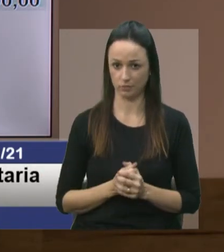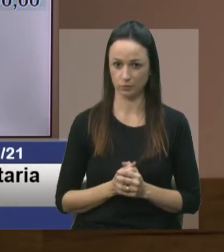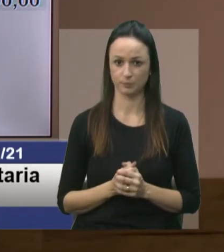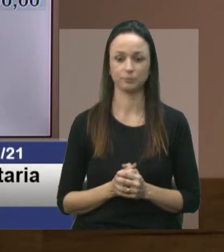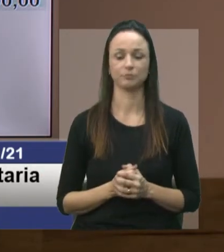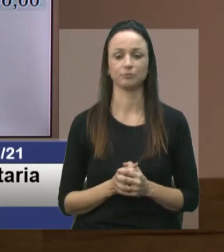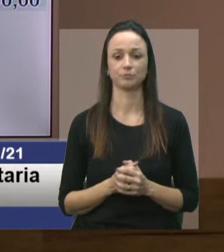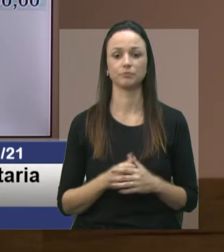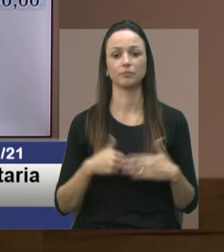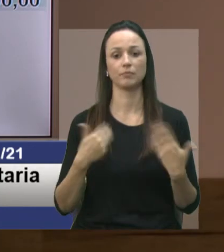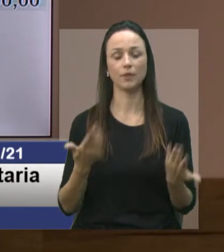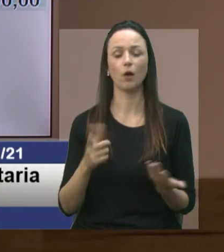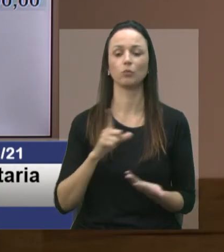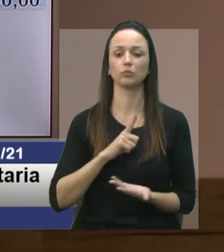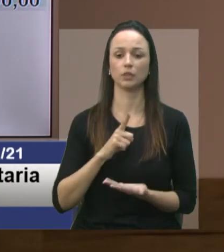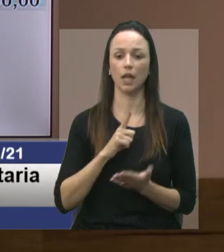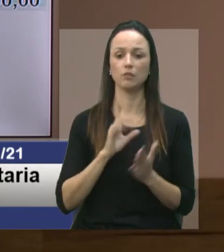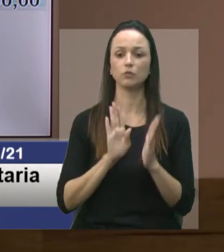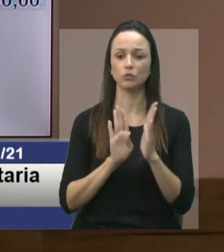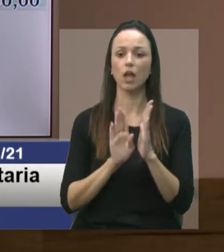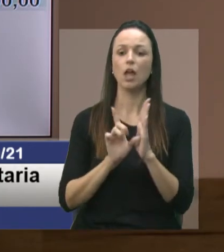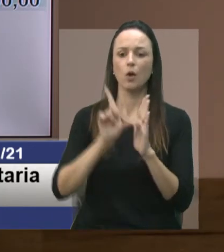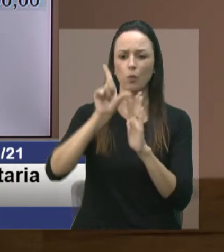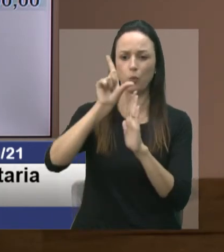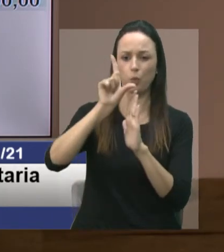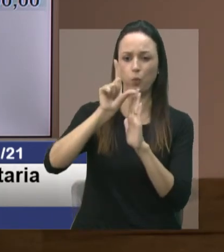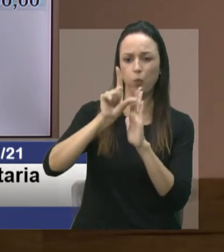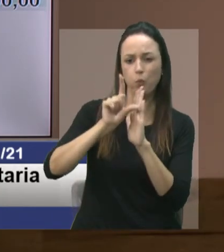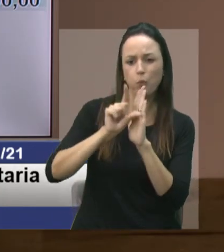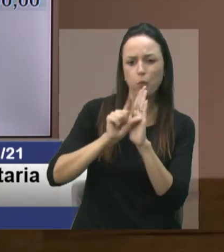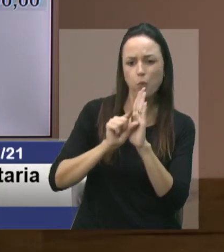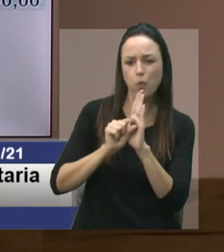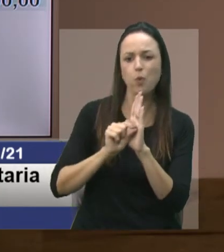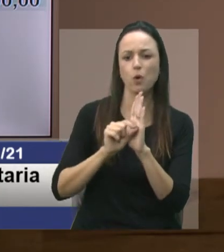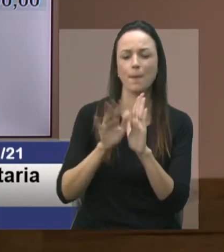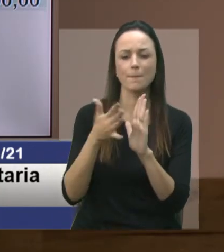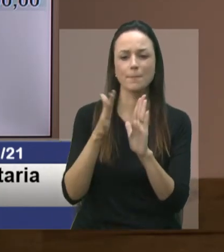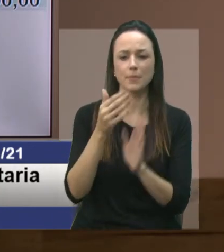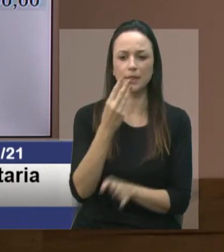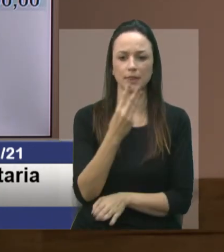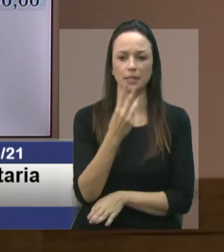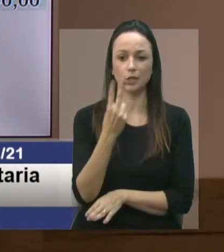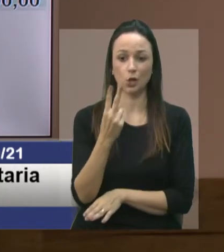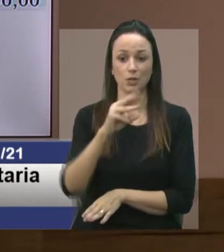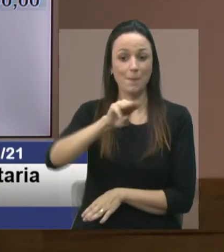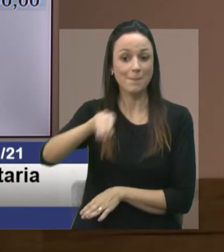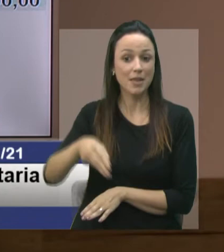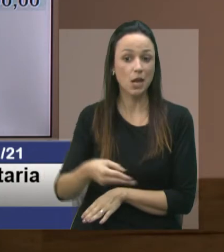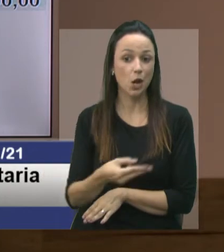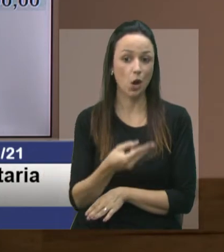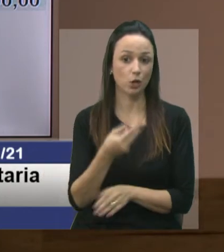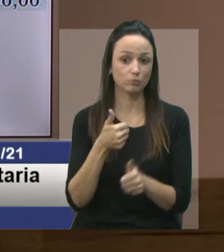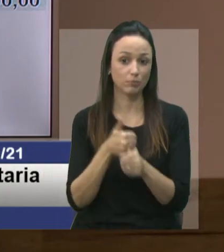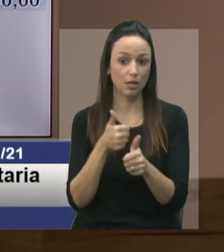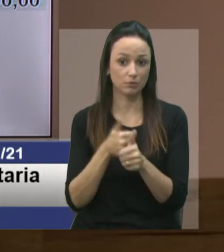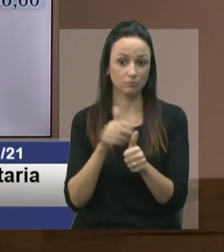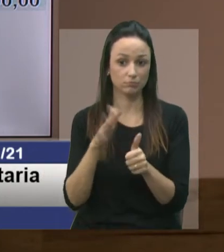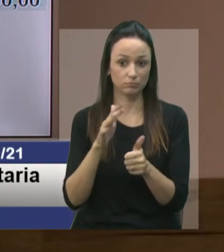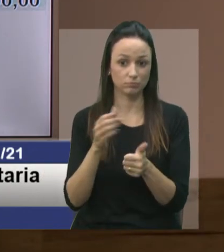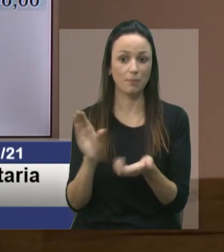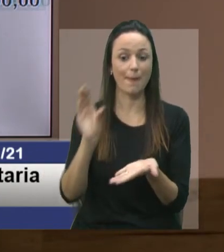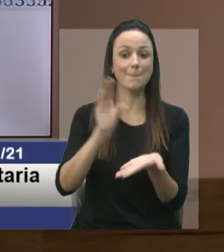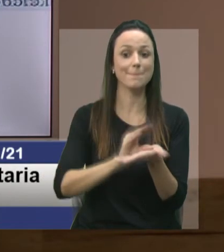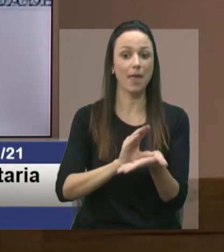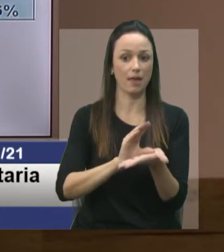R$ 333.586.246,94. Ou seja, nós tivemos uma redução de aproximadamente R$ 32 milhões no total da despesa